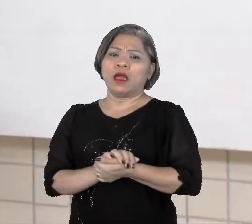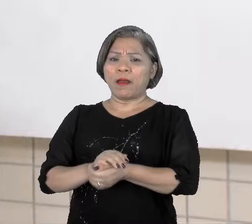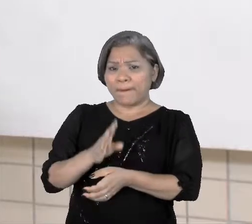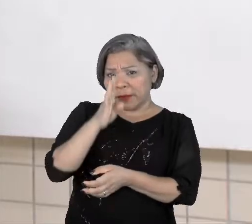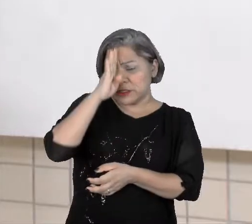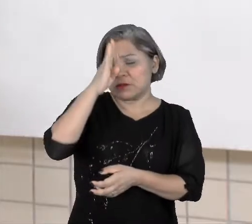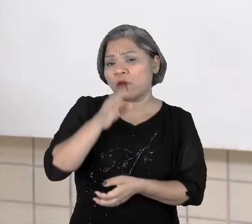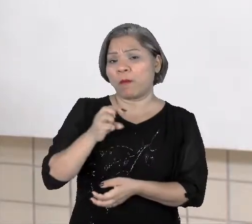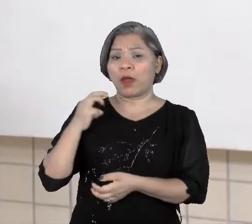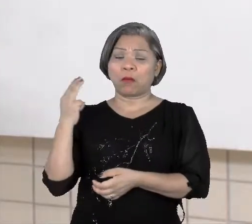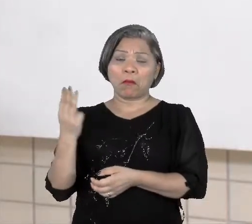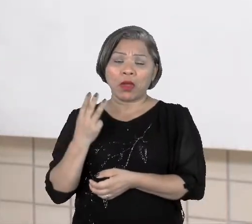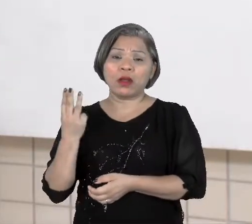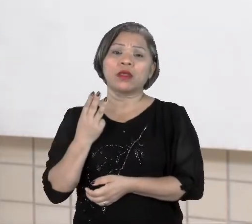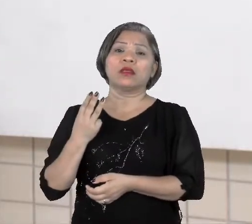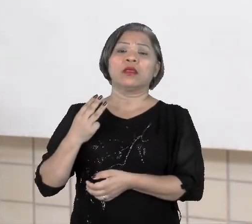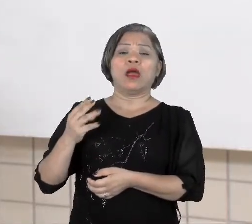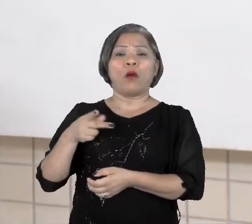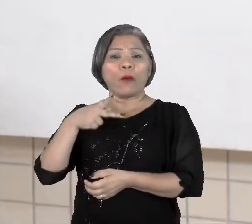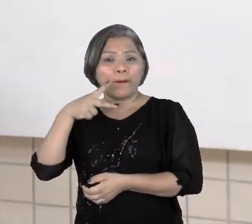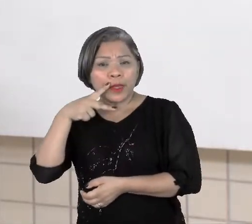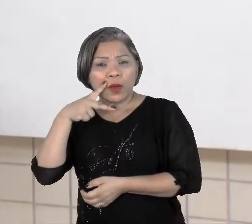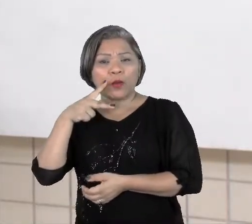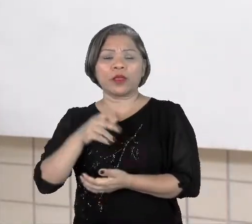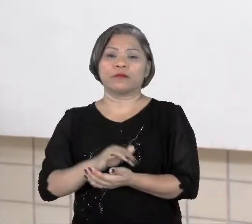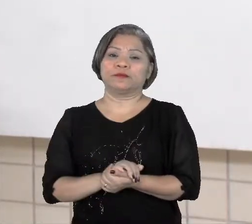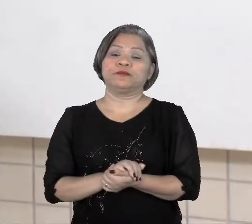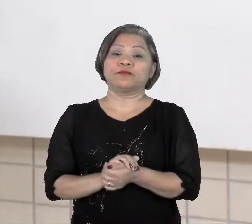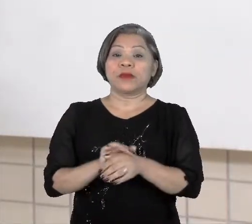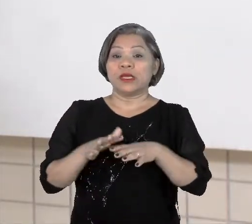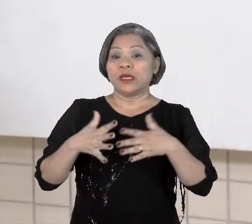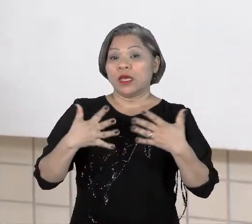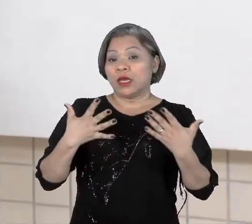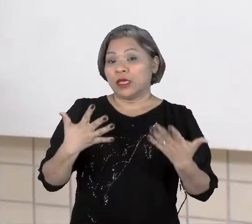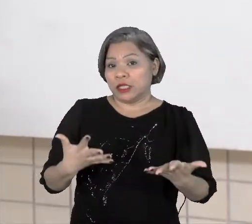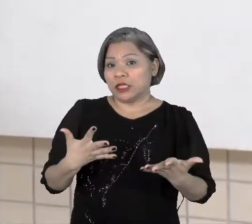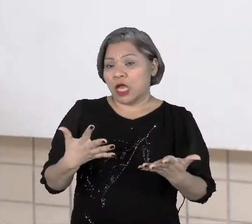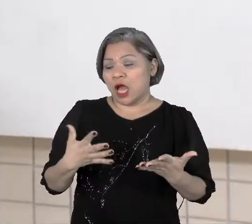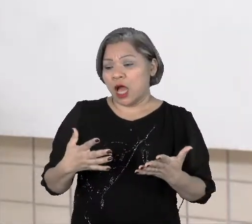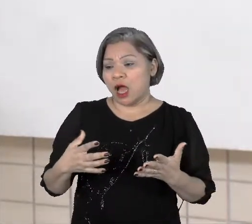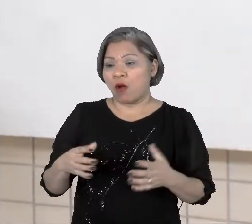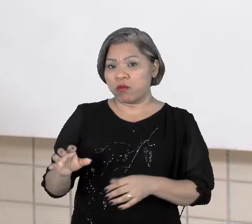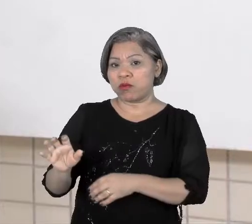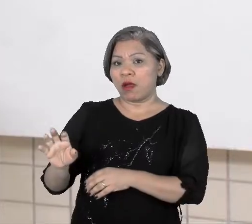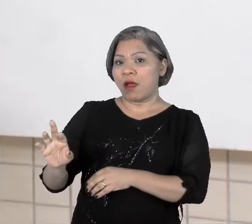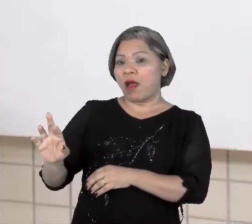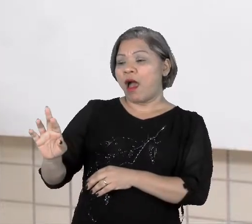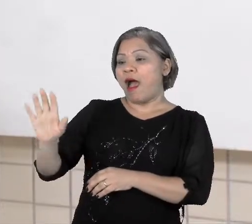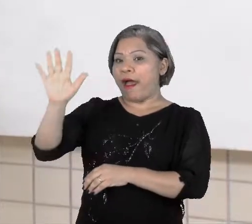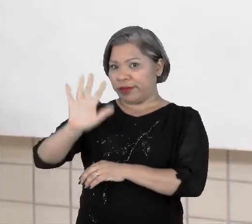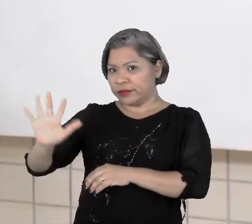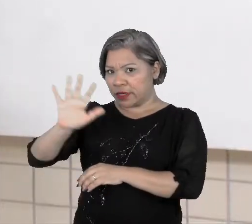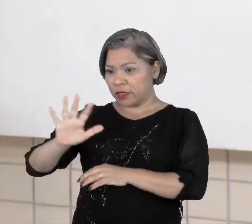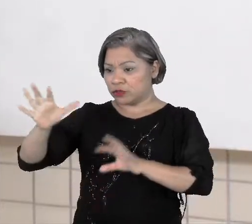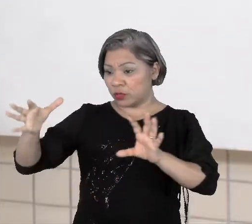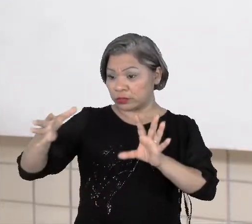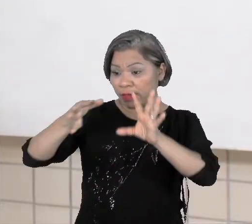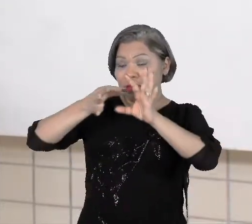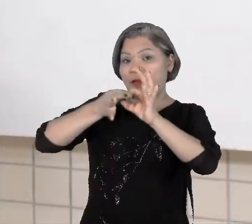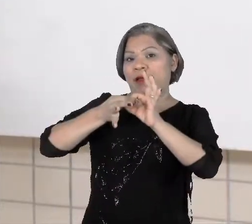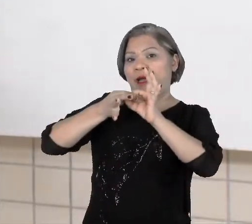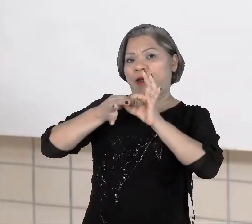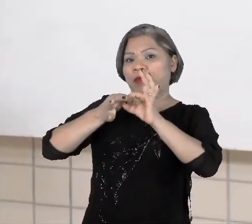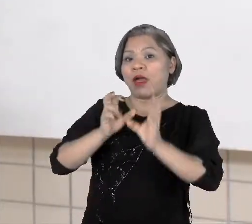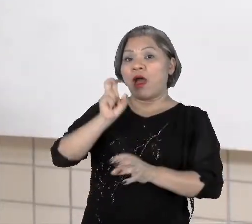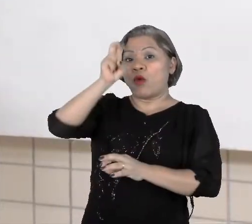do Piauí. Bom, então essa região também ela está ligada, a região norte e a região nordeste. Então isso faz